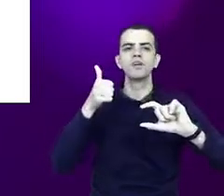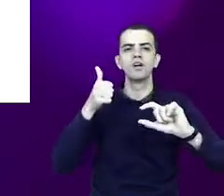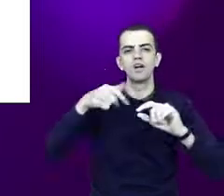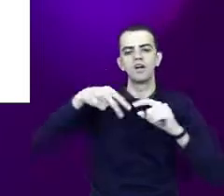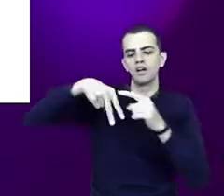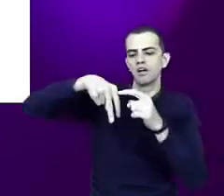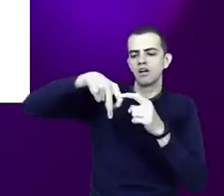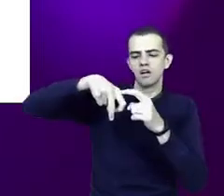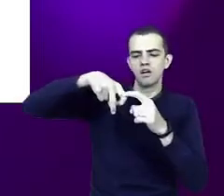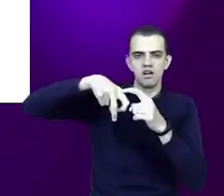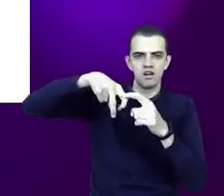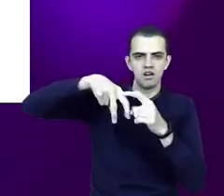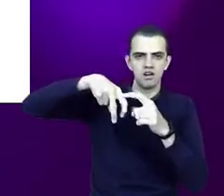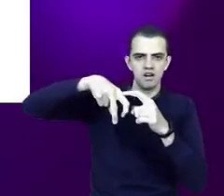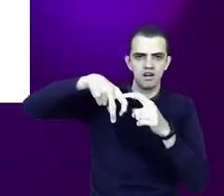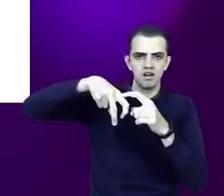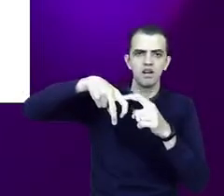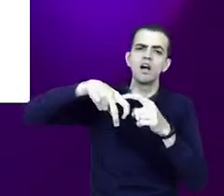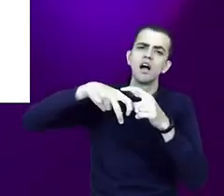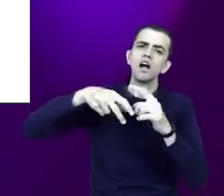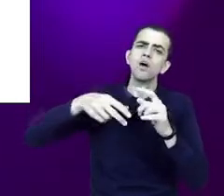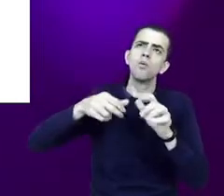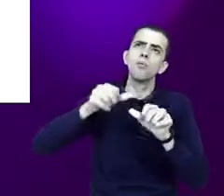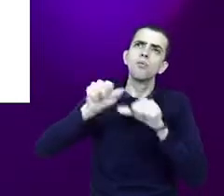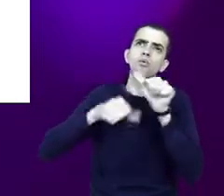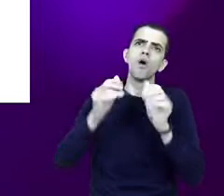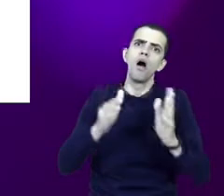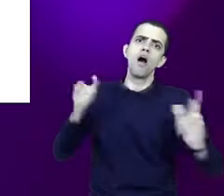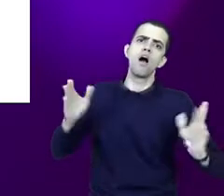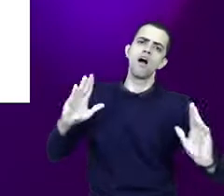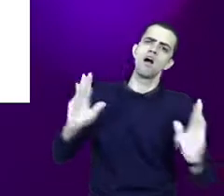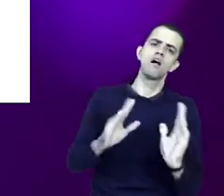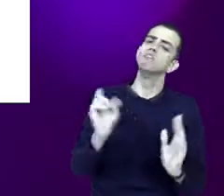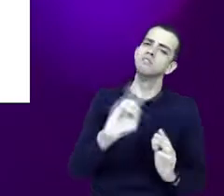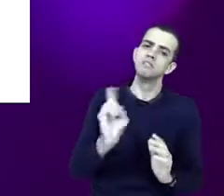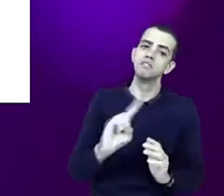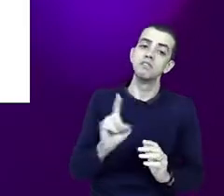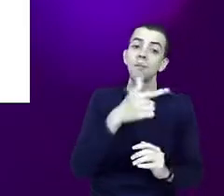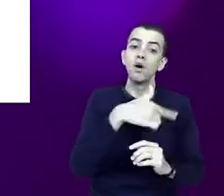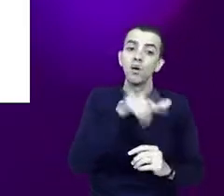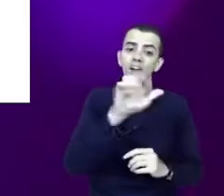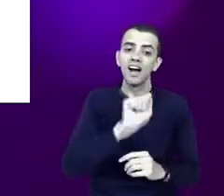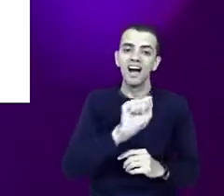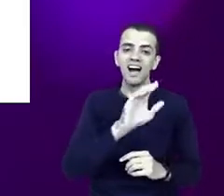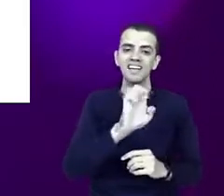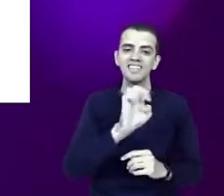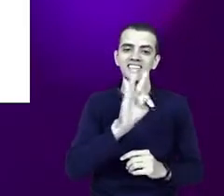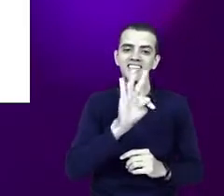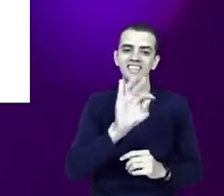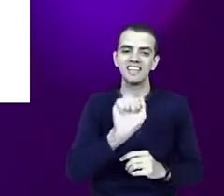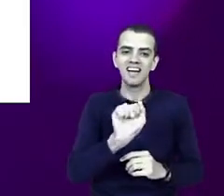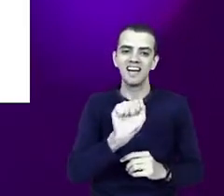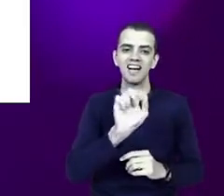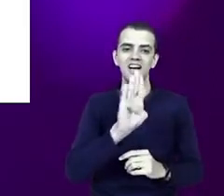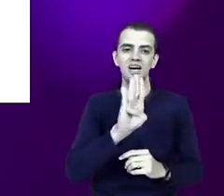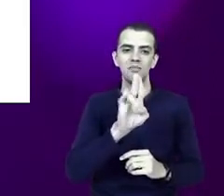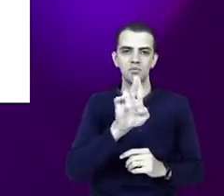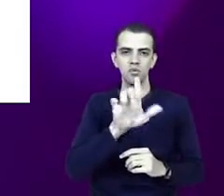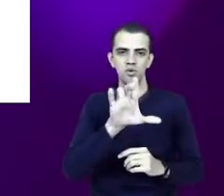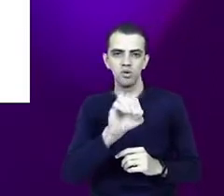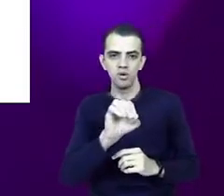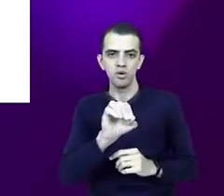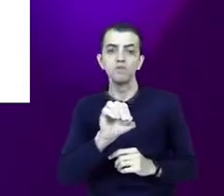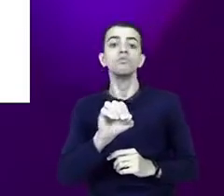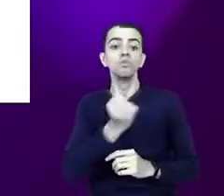às vezes, a escolha do offset, mas no acetábulo, eu estou colocando números